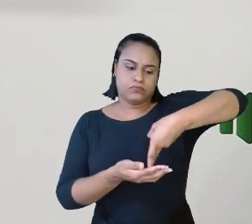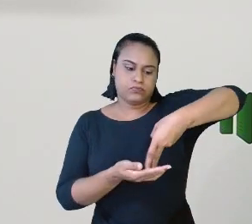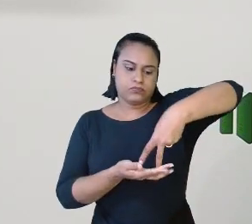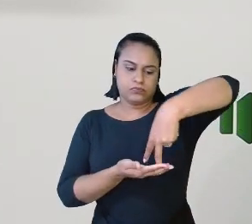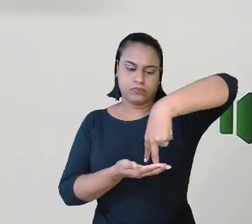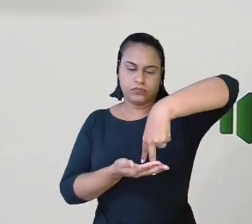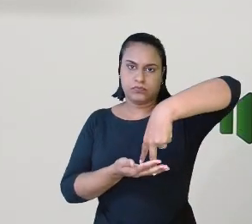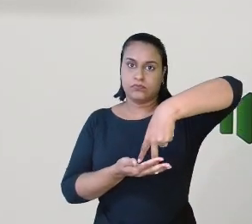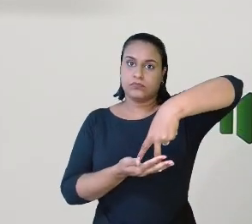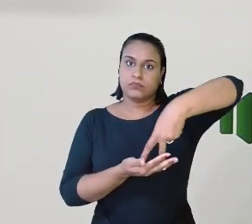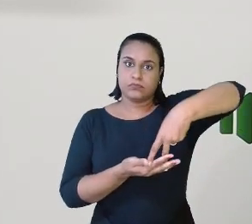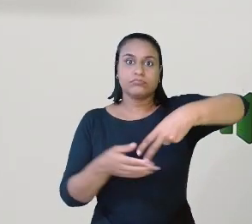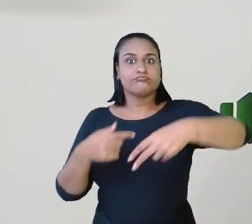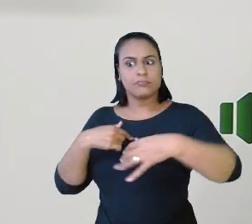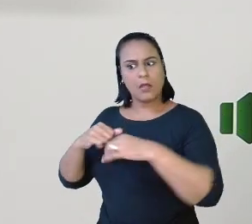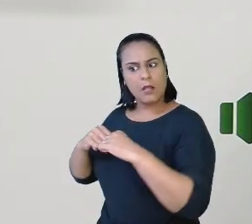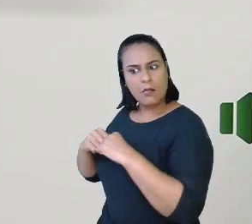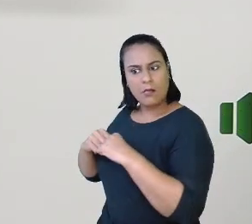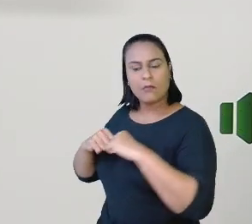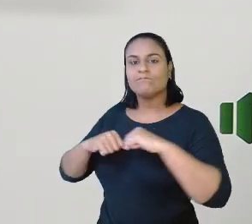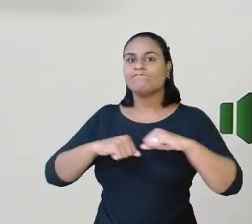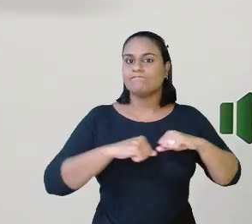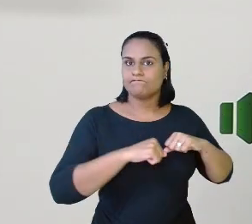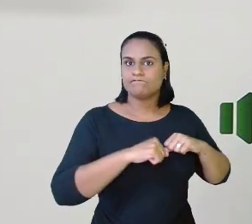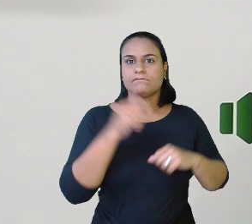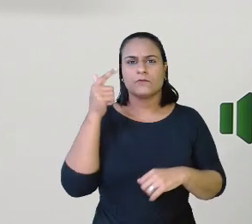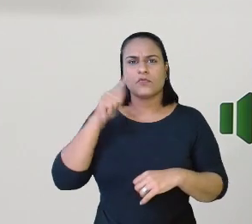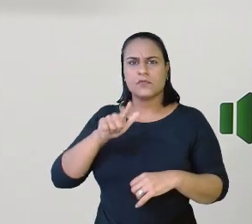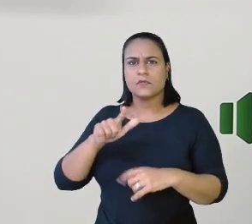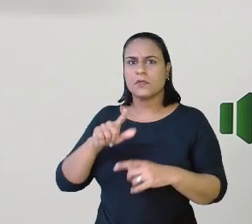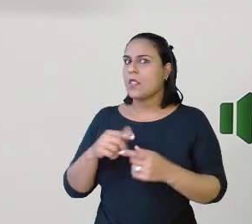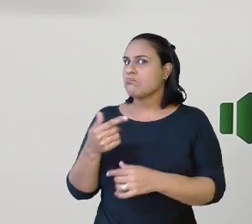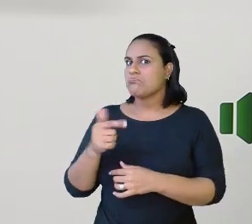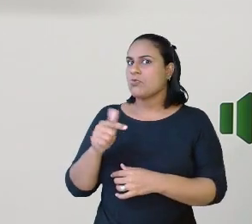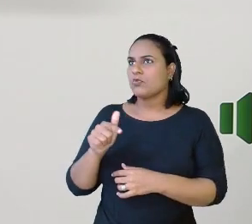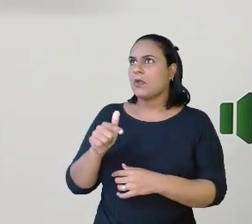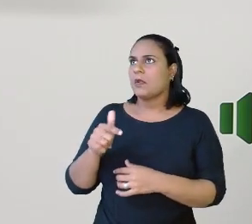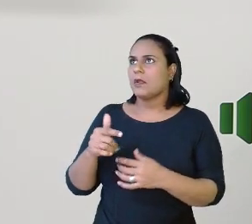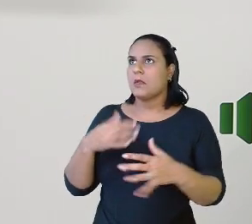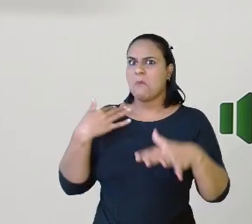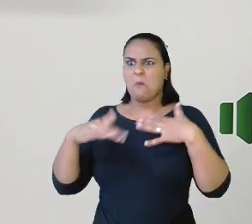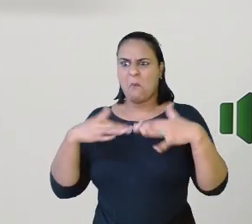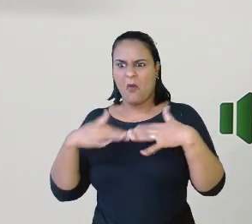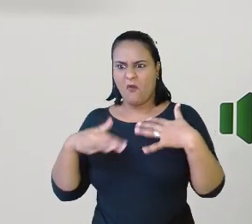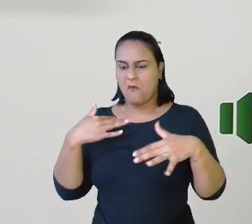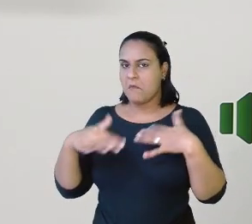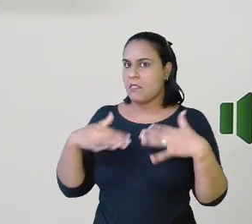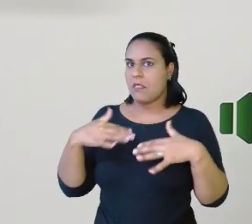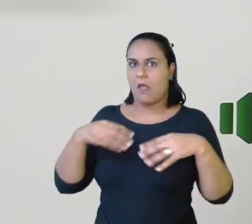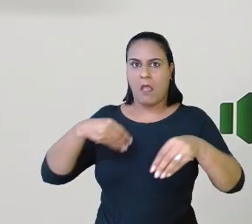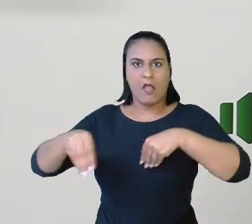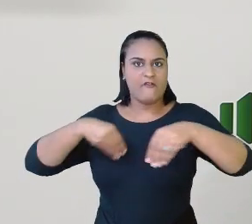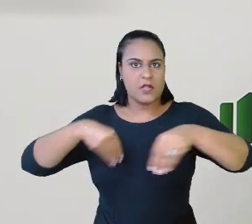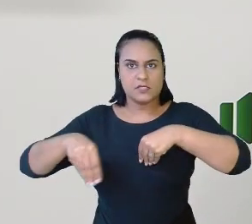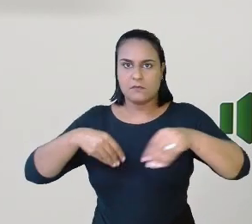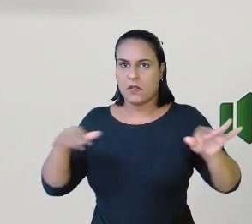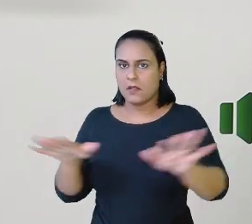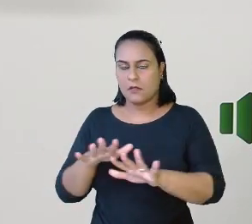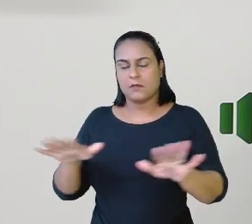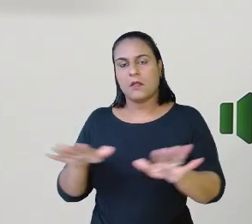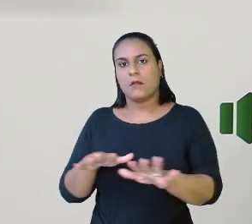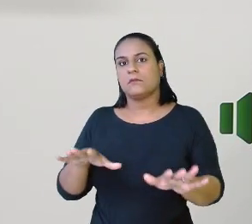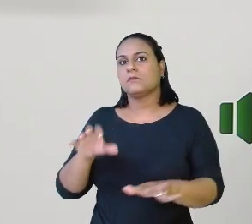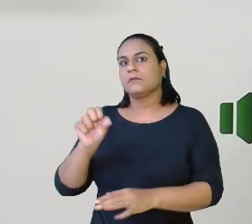só vai até determinado ponto, né? A gente não tem muita flexibilidade, é